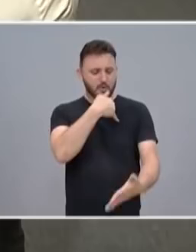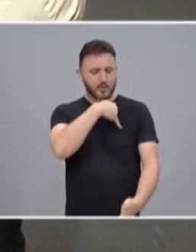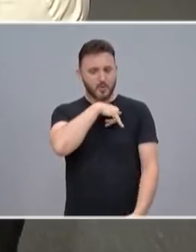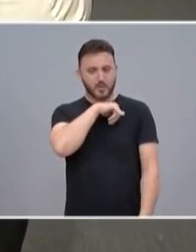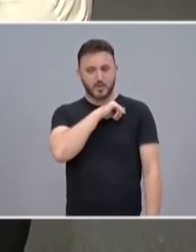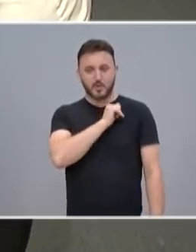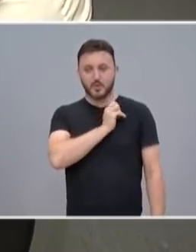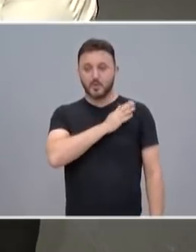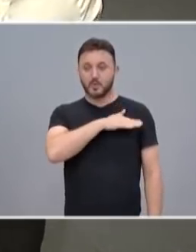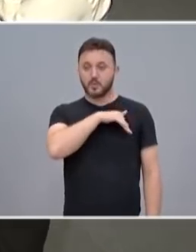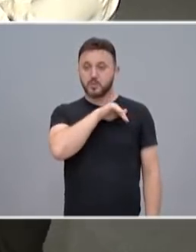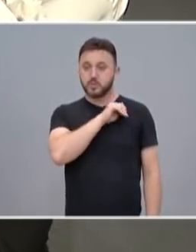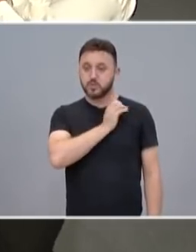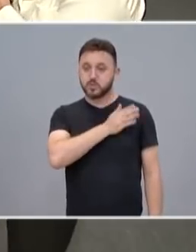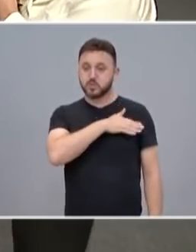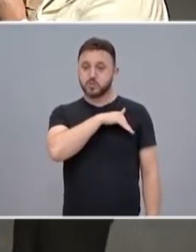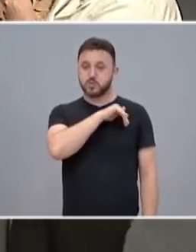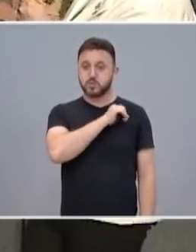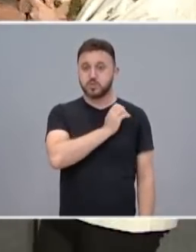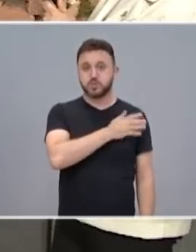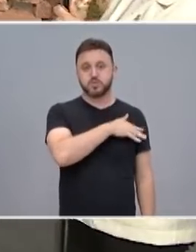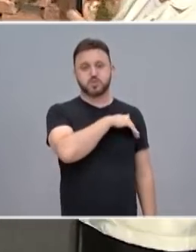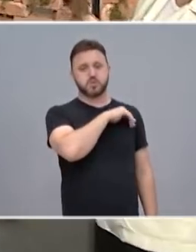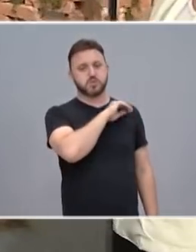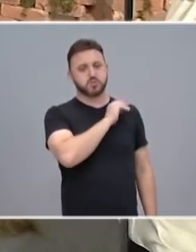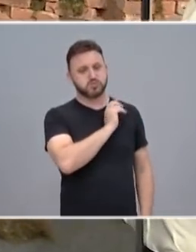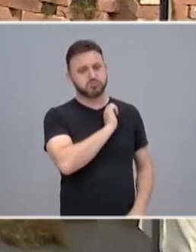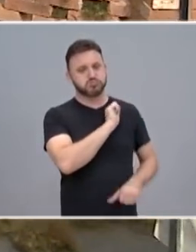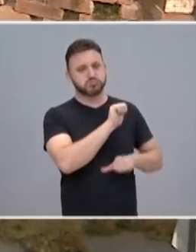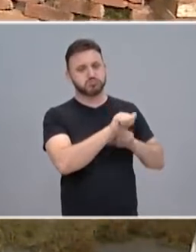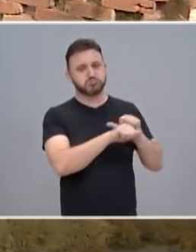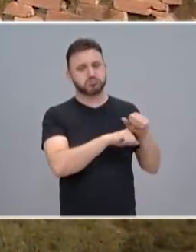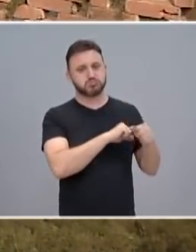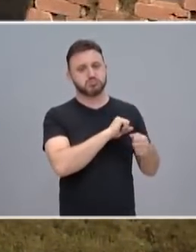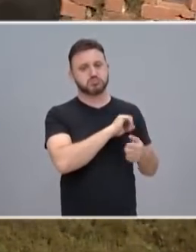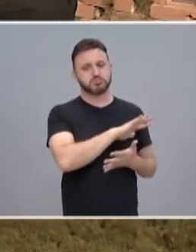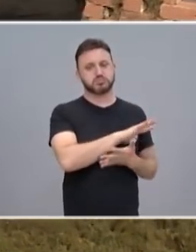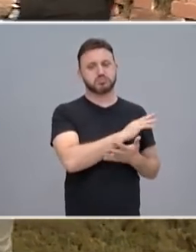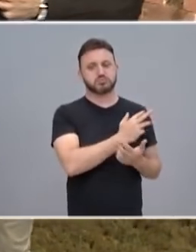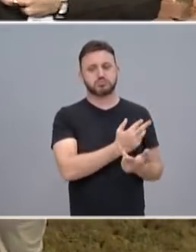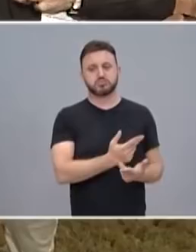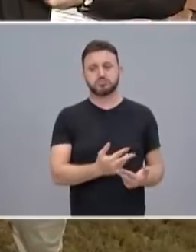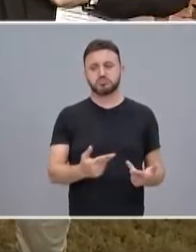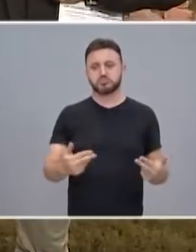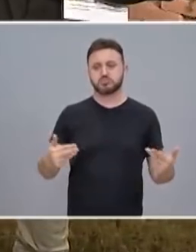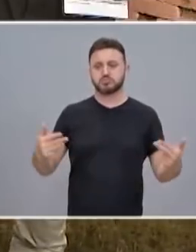Mais forte a salva de palmas. É a palavra de Deus.